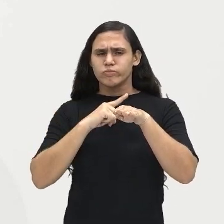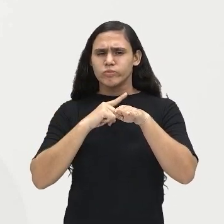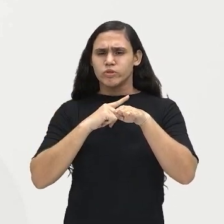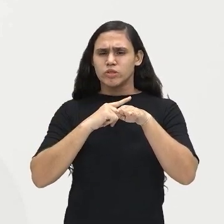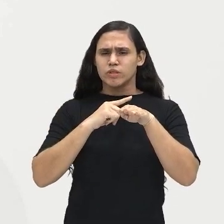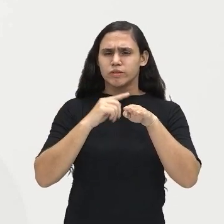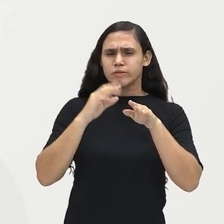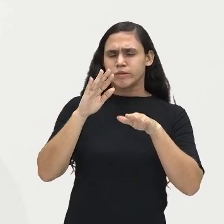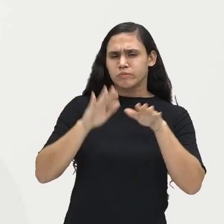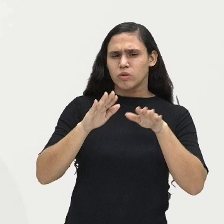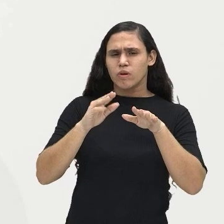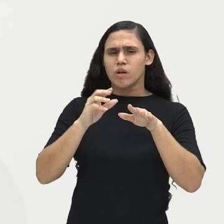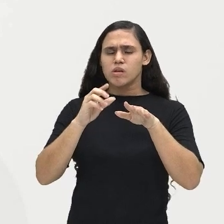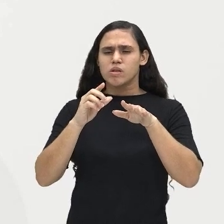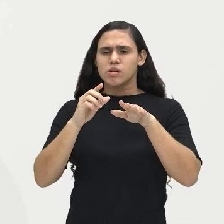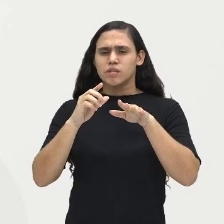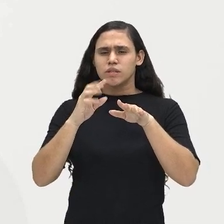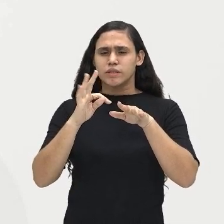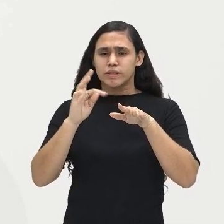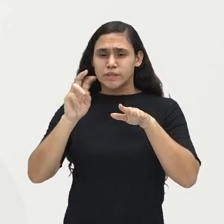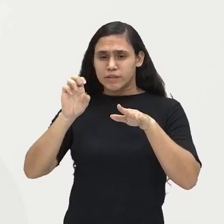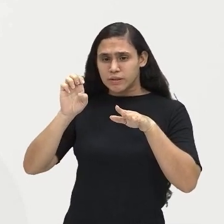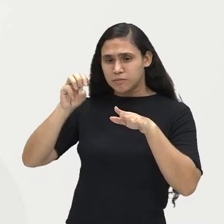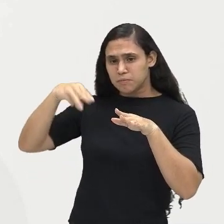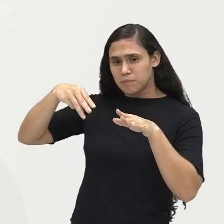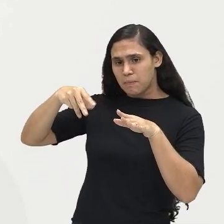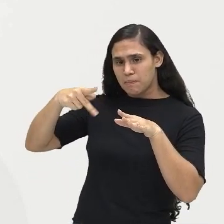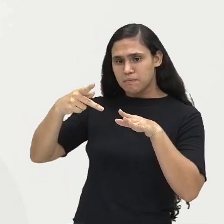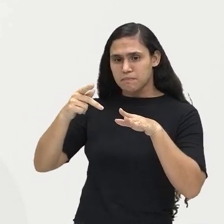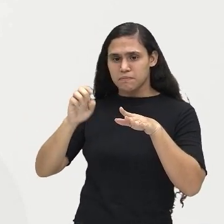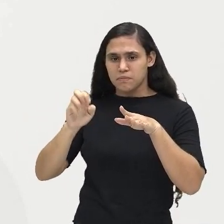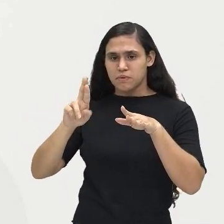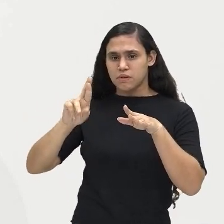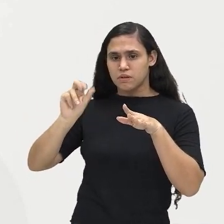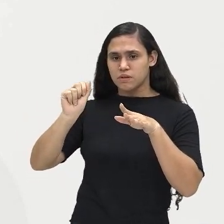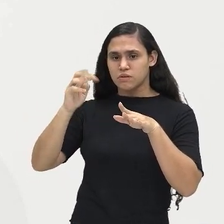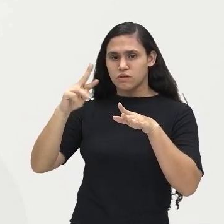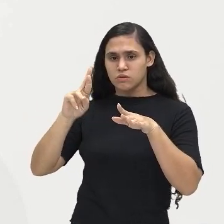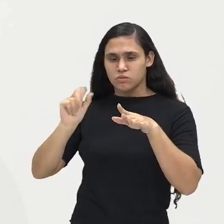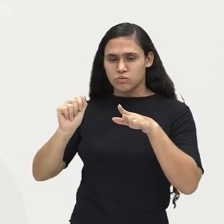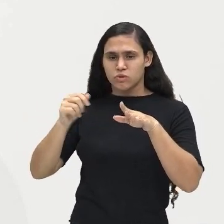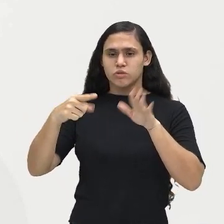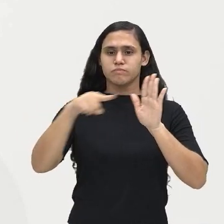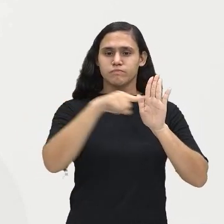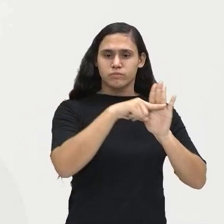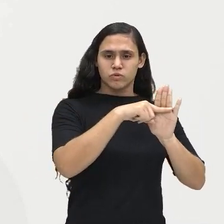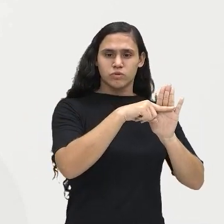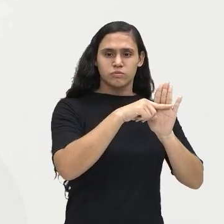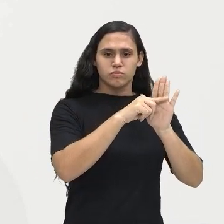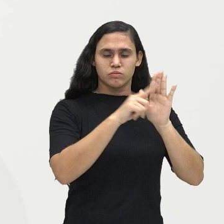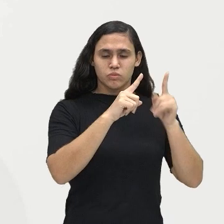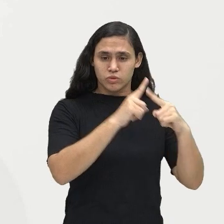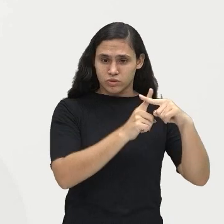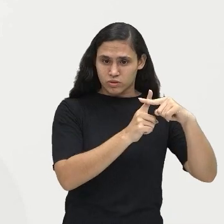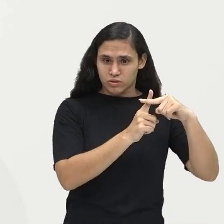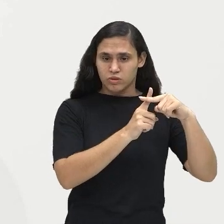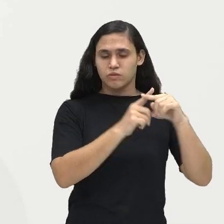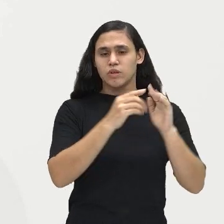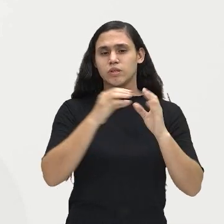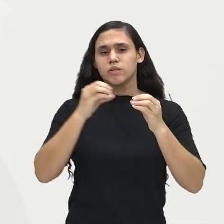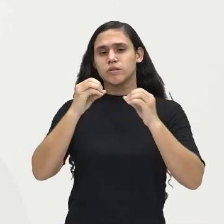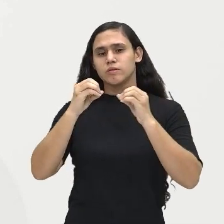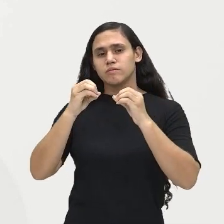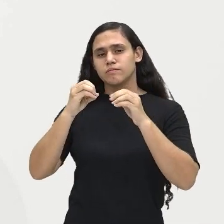temperaturas positivas. Só reparar aqui. Acima de zero,